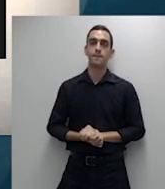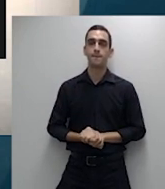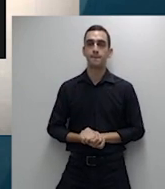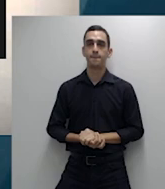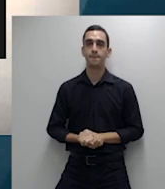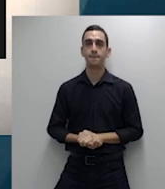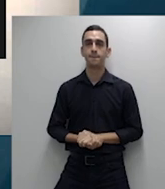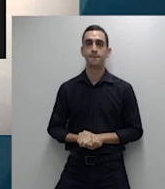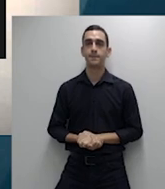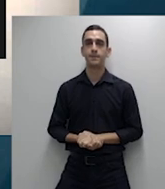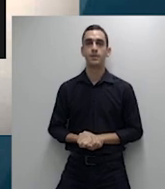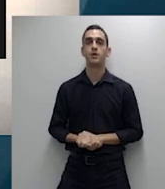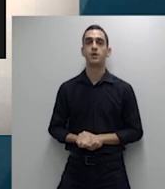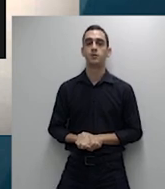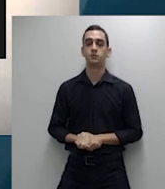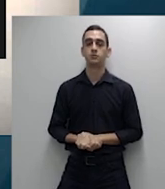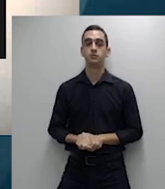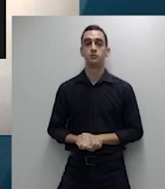eu